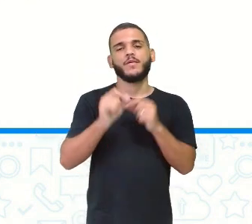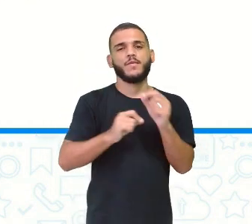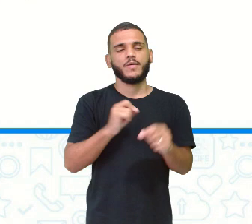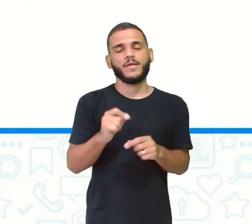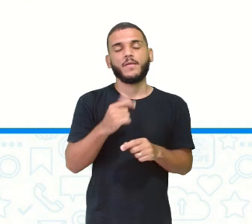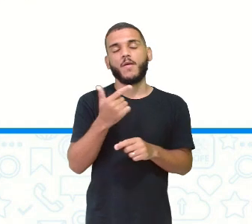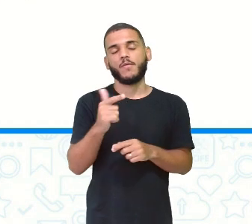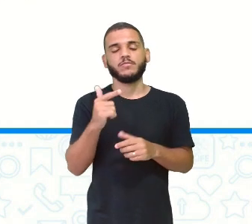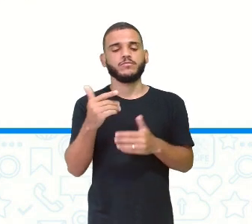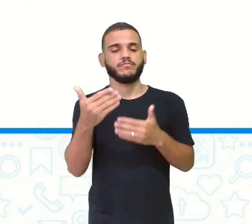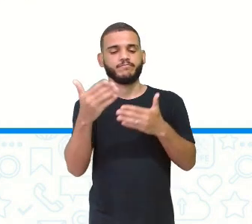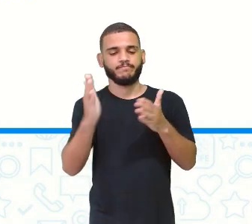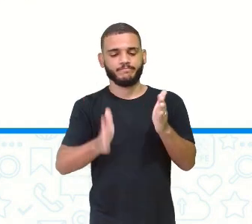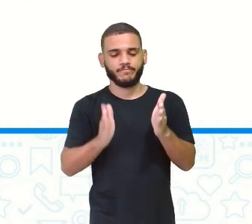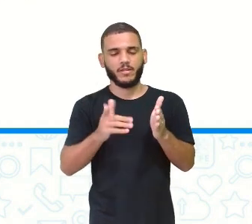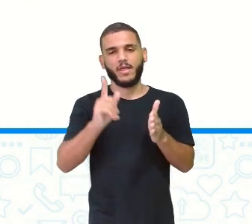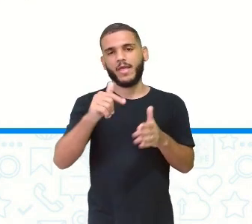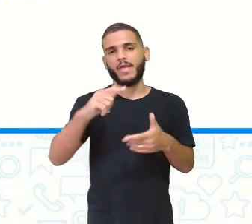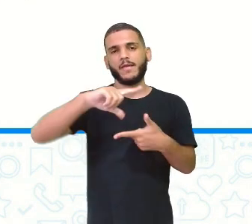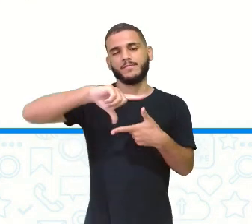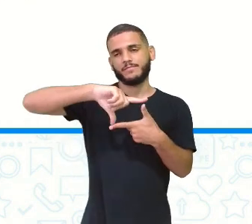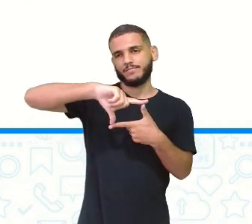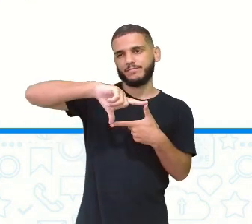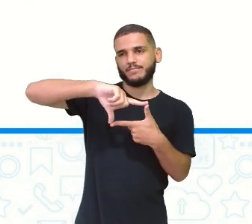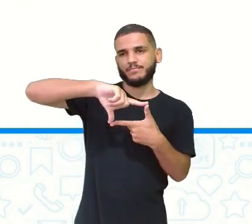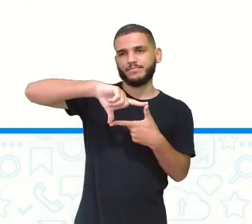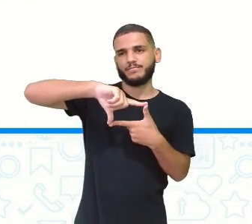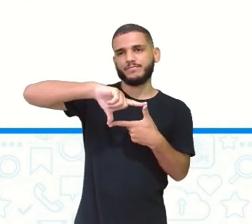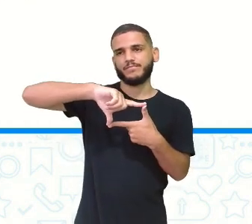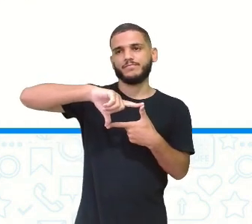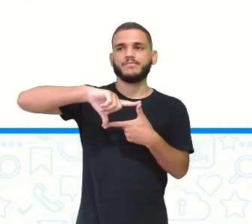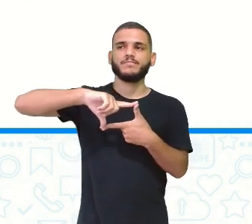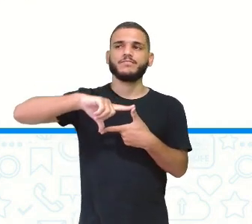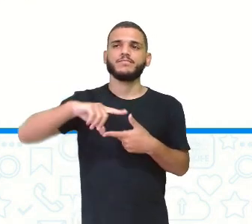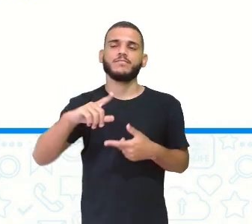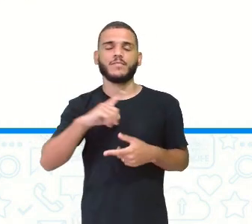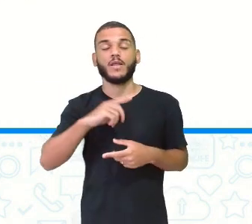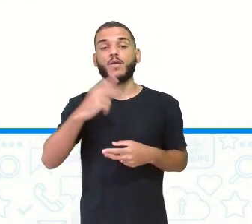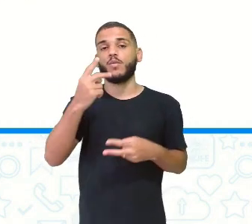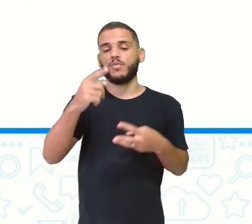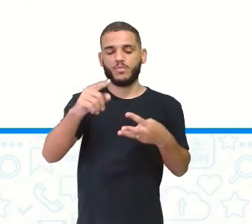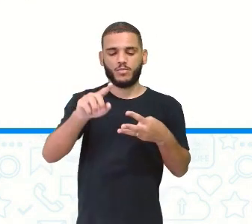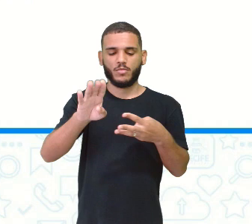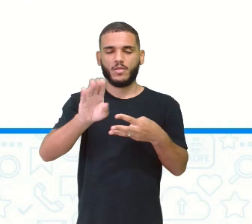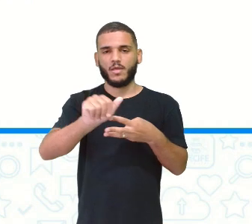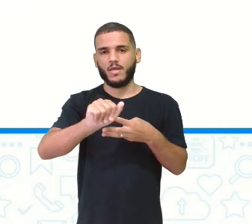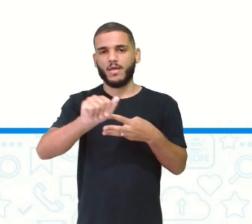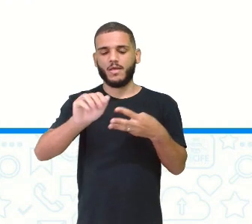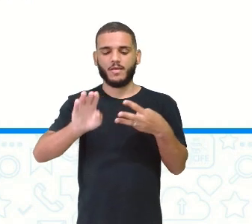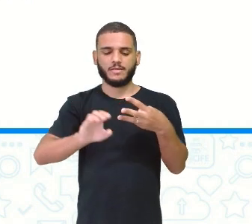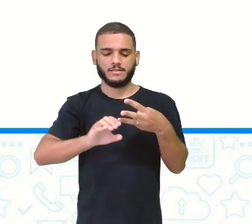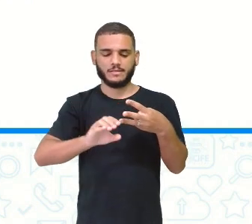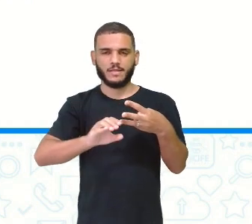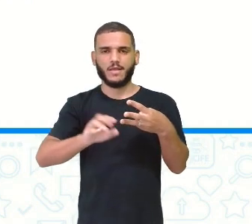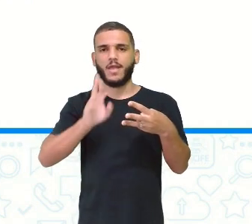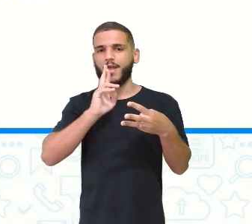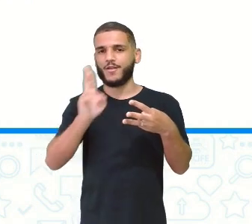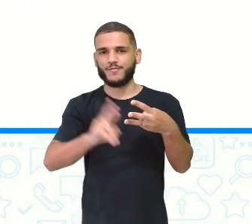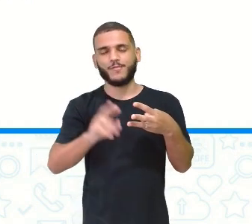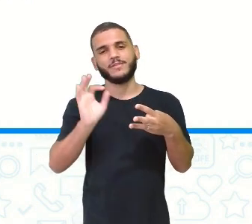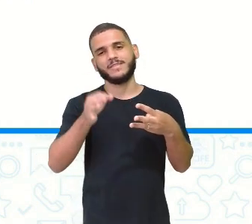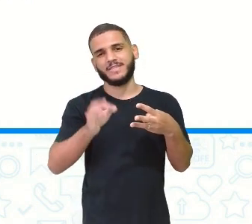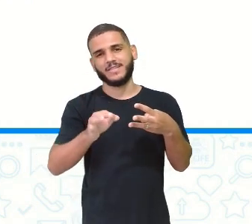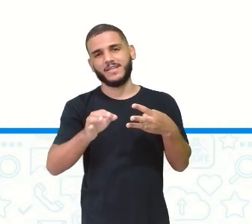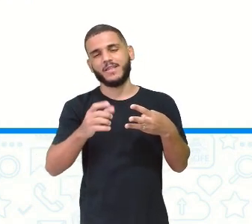a outra face dele que também é retangular. Então, tem duas respostas para essa questão ou